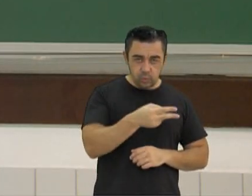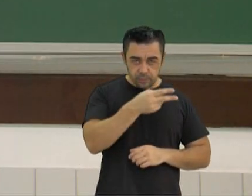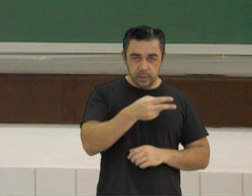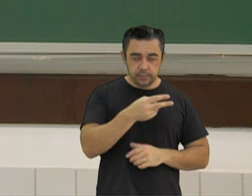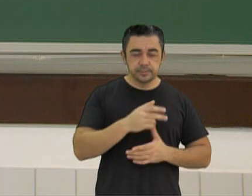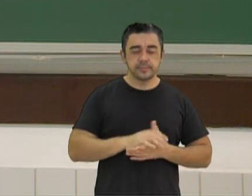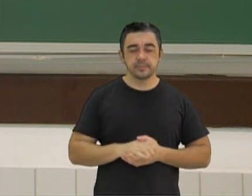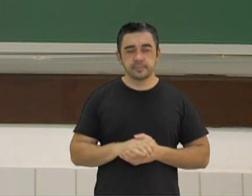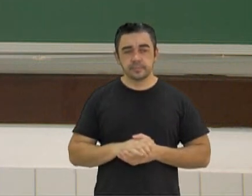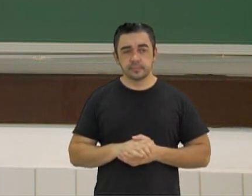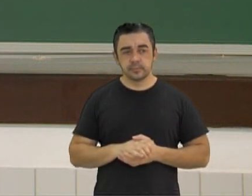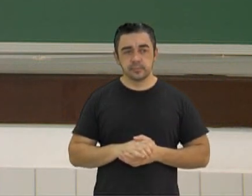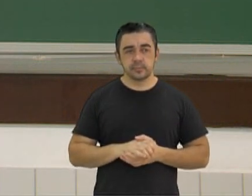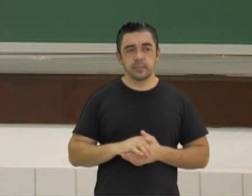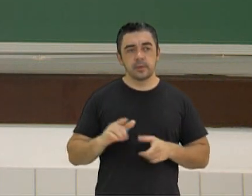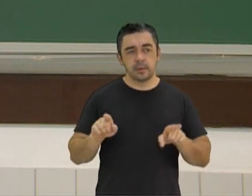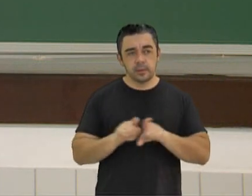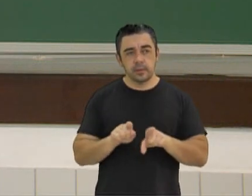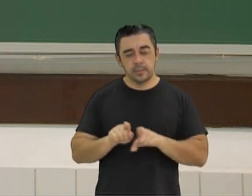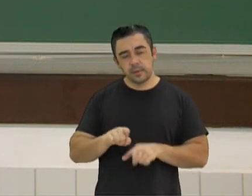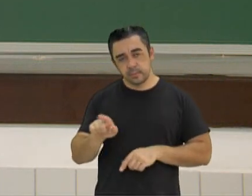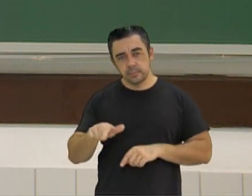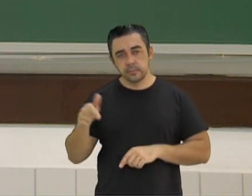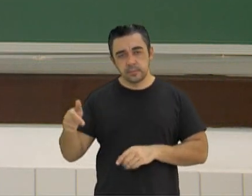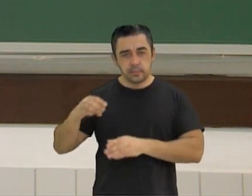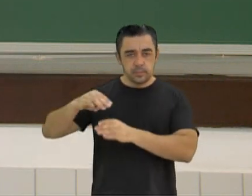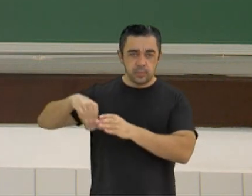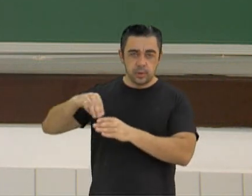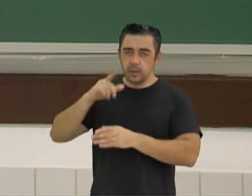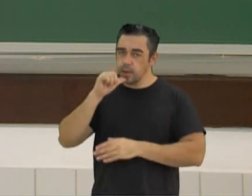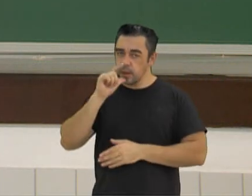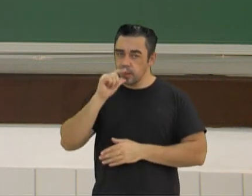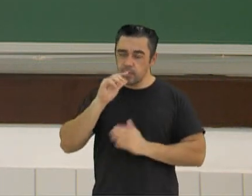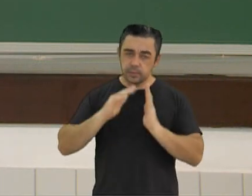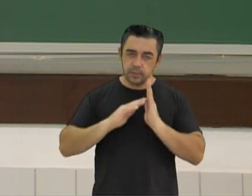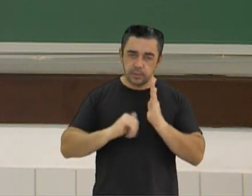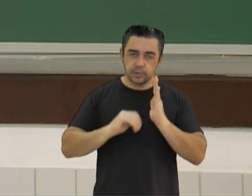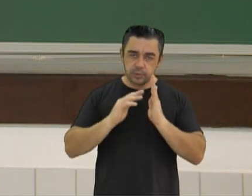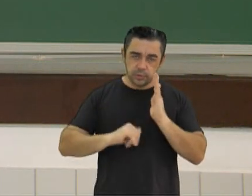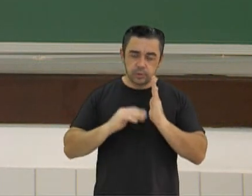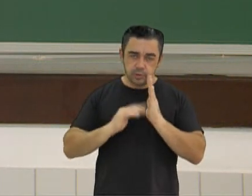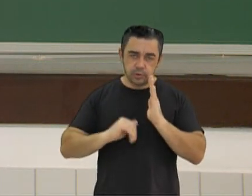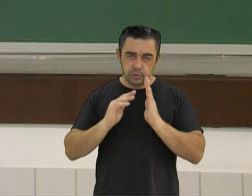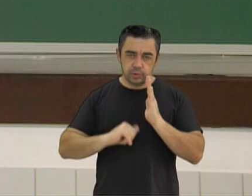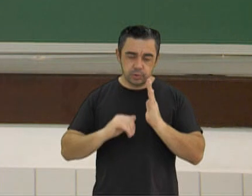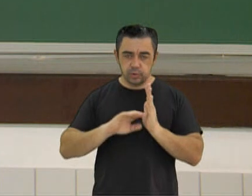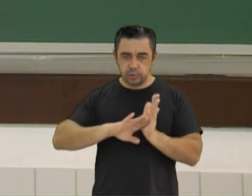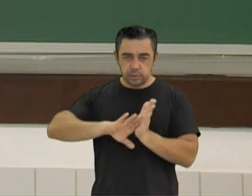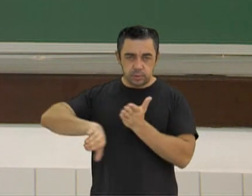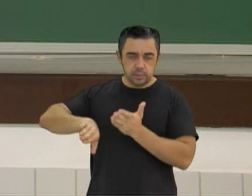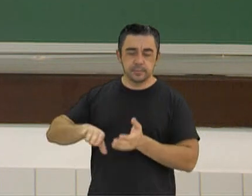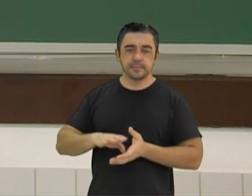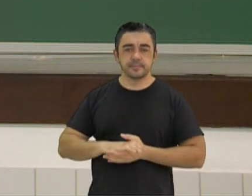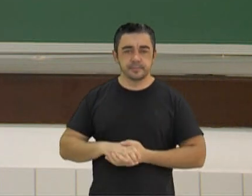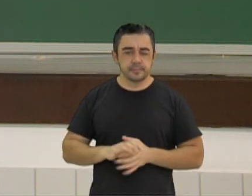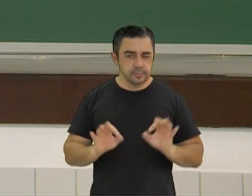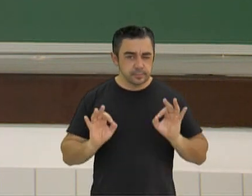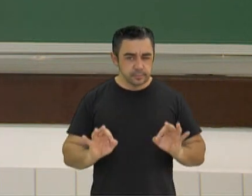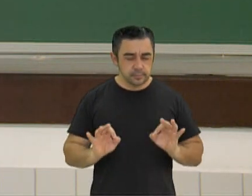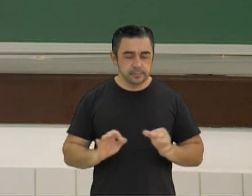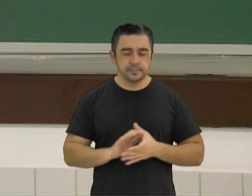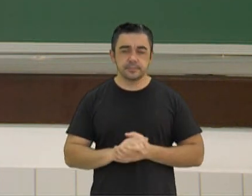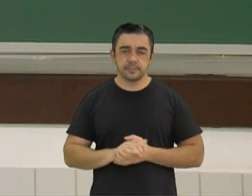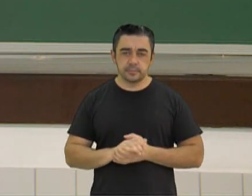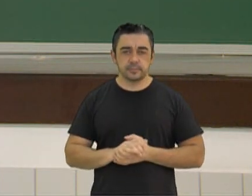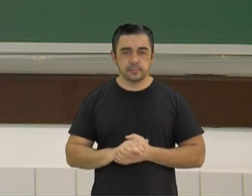E a minha molécula, obviamente, de água, porque se está desidratando, você precisa ter a perda de água, certo?